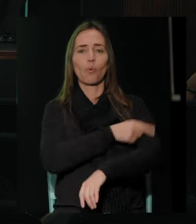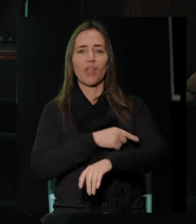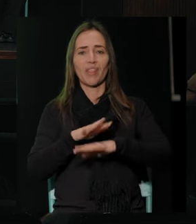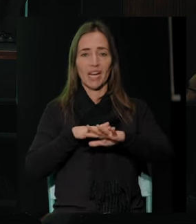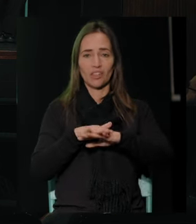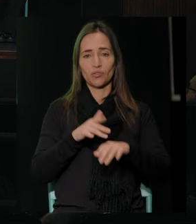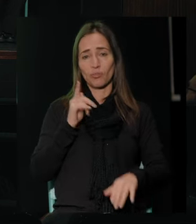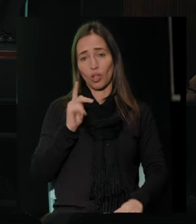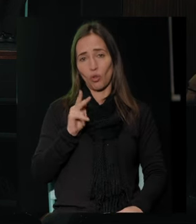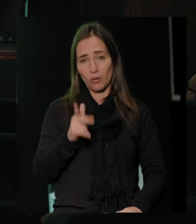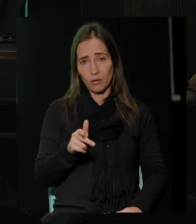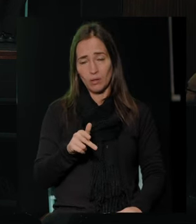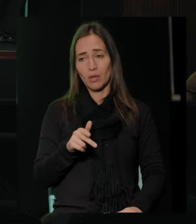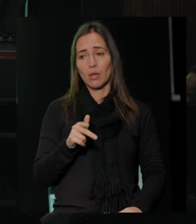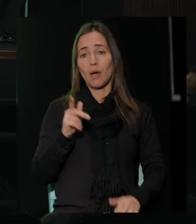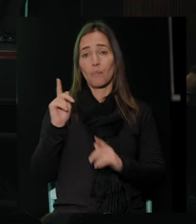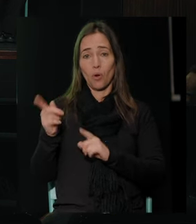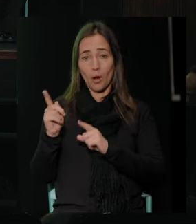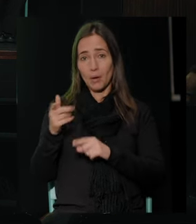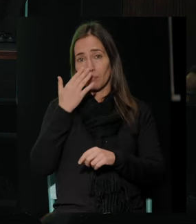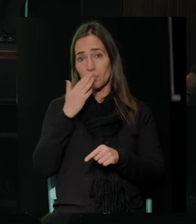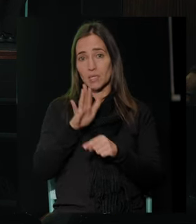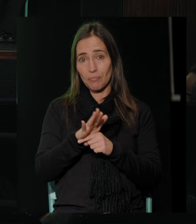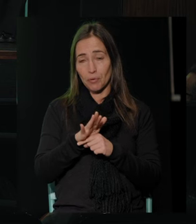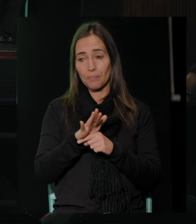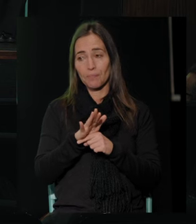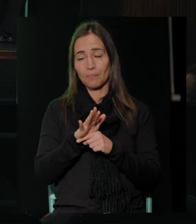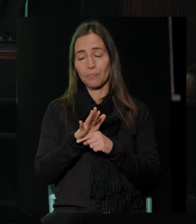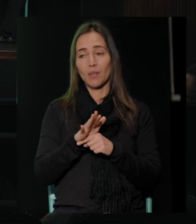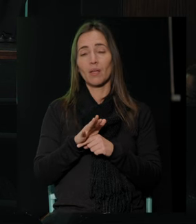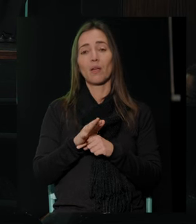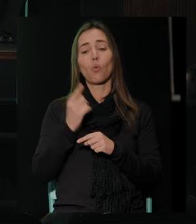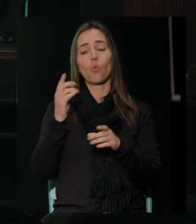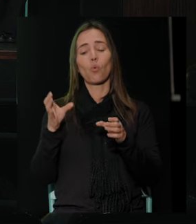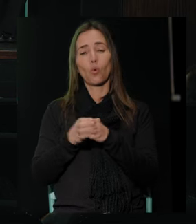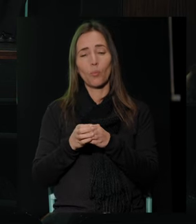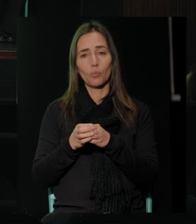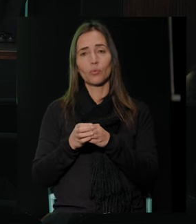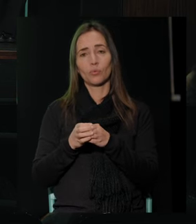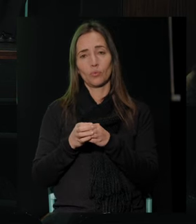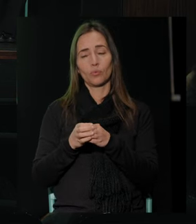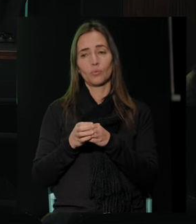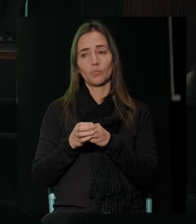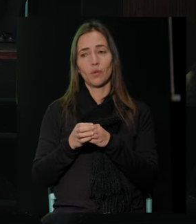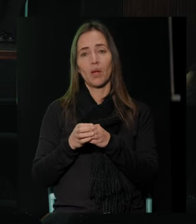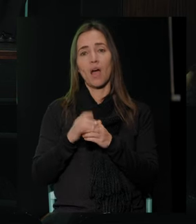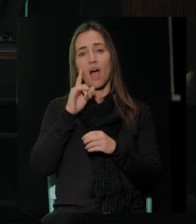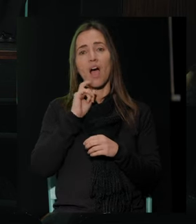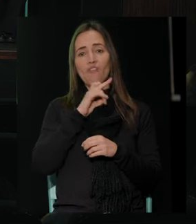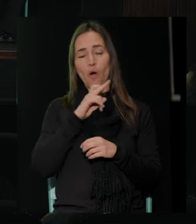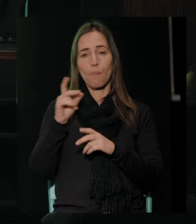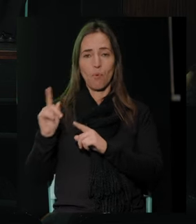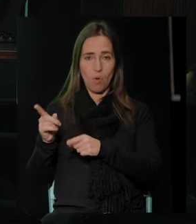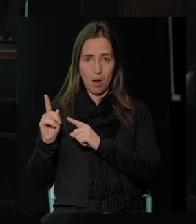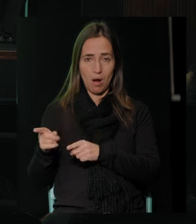TikTok. Na Polónia, por exemplo, havia um movimento que eram as Polish Grannies, que eram as avózinhas polacas,